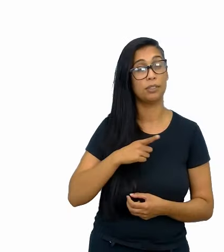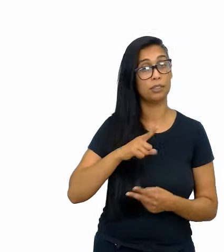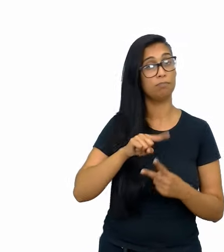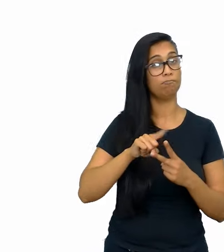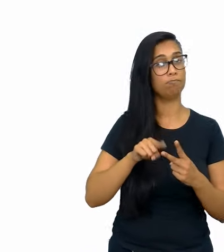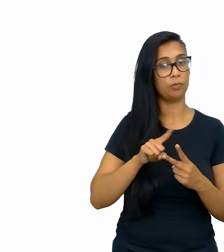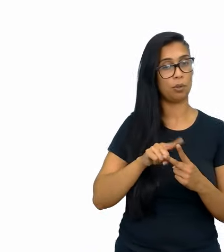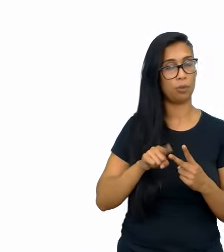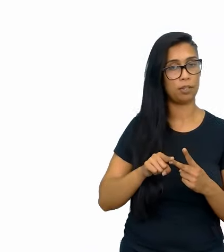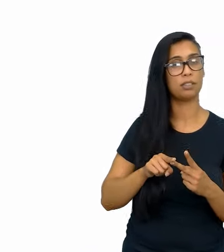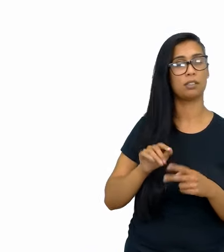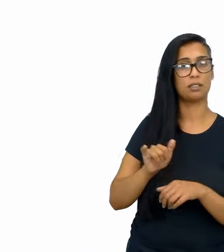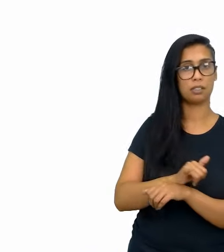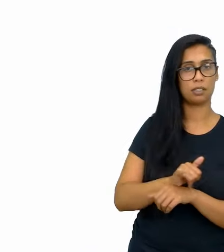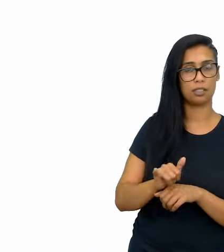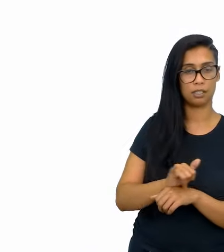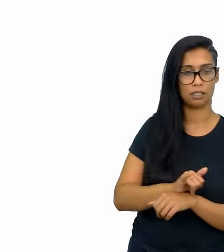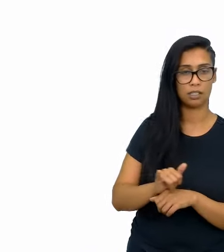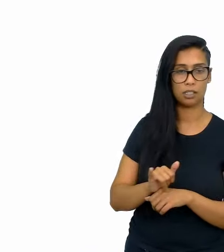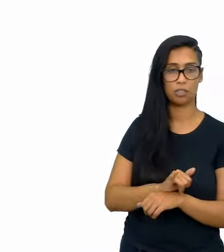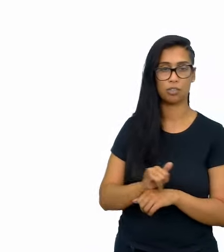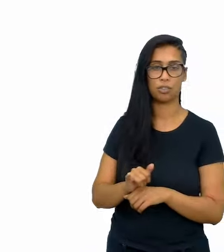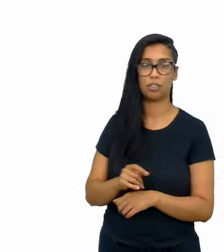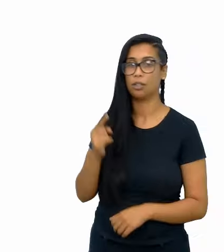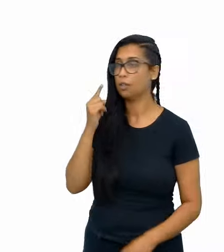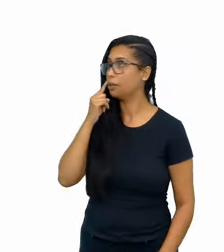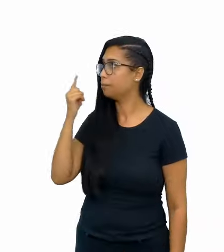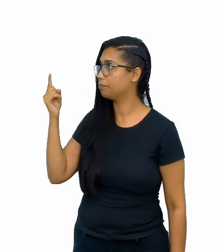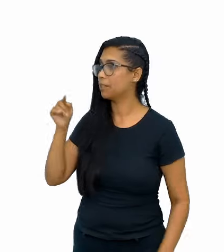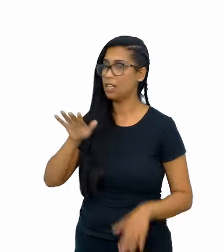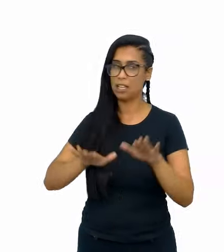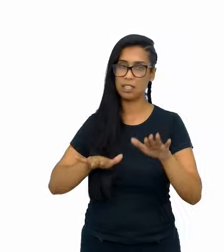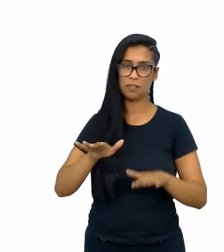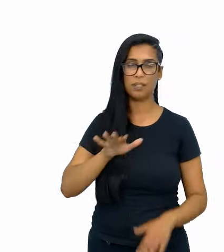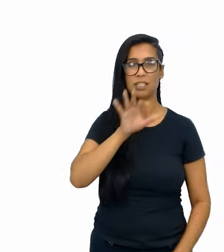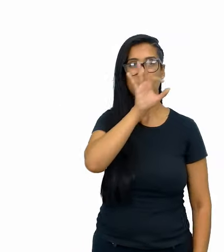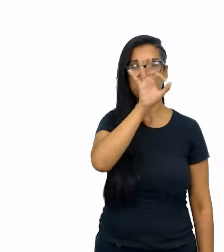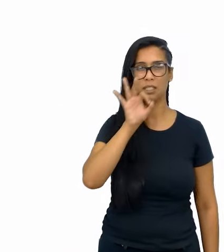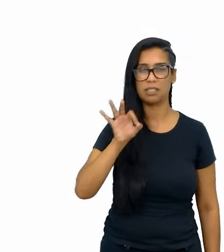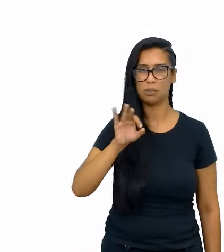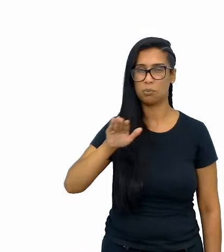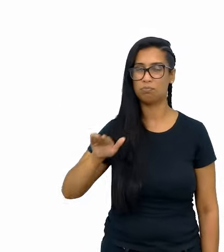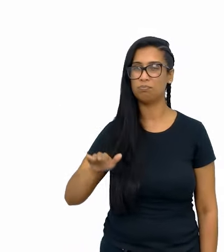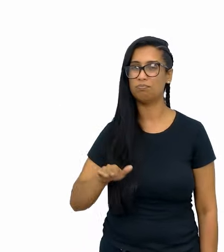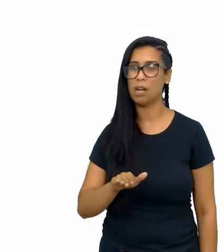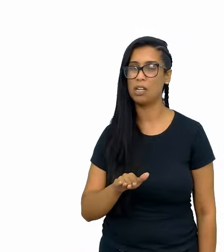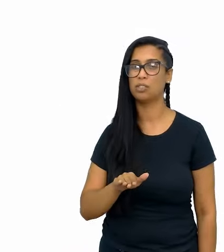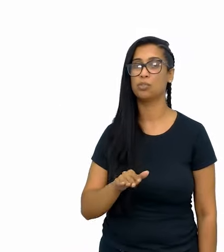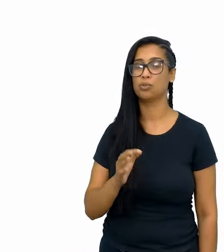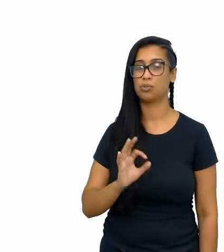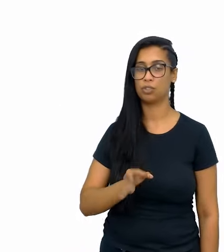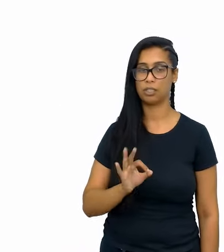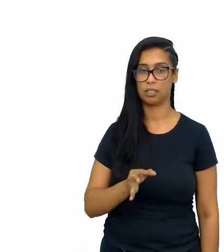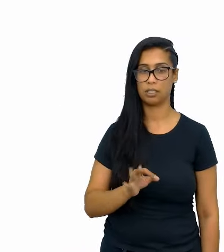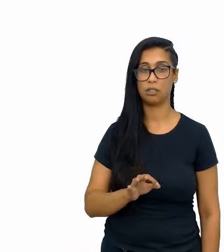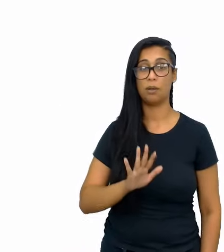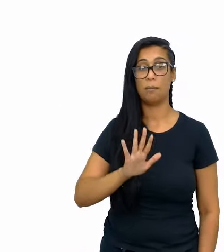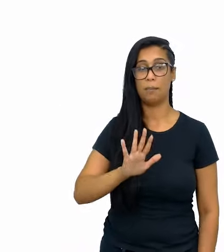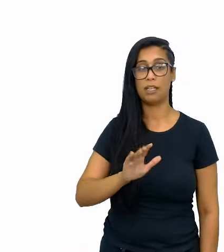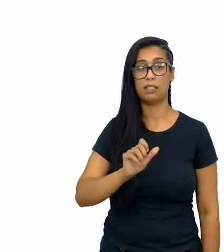habilidades apareceram com baixo percentual de acerto na avaliação de entrada. E na AP1, vocês já levantaram quais foram